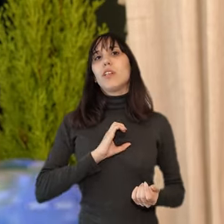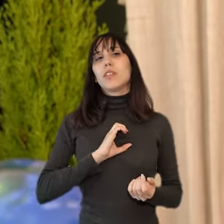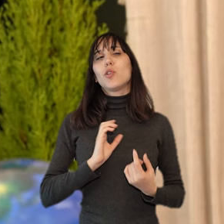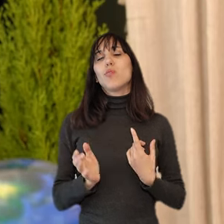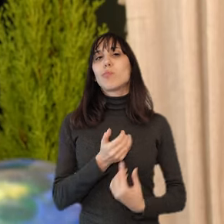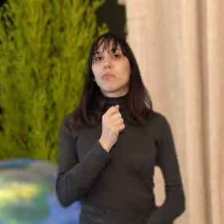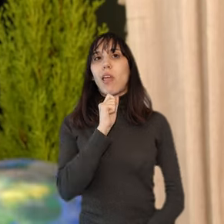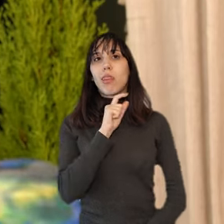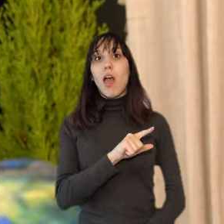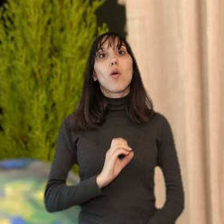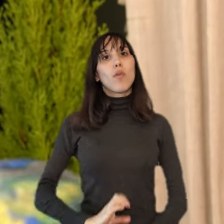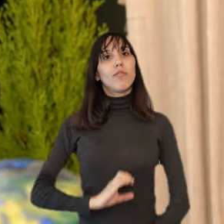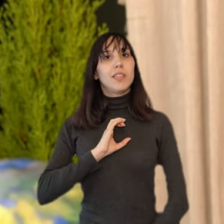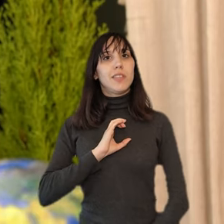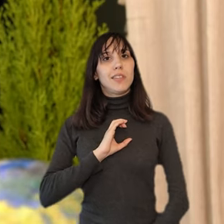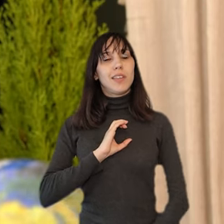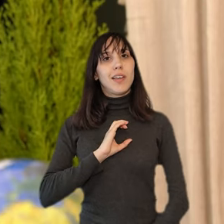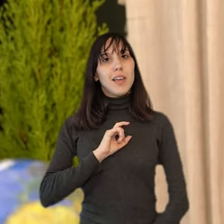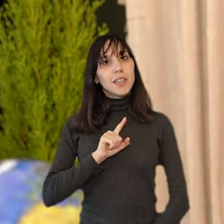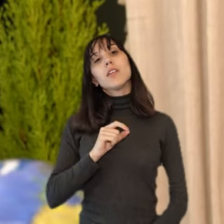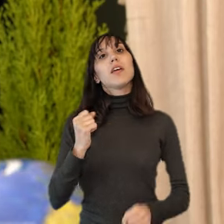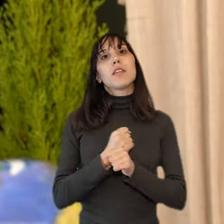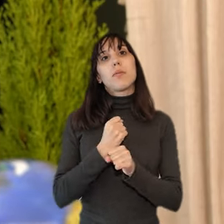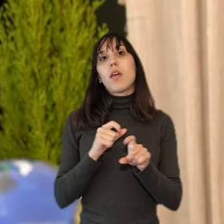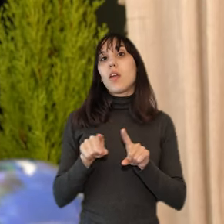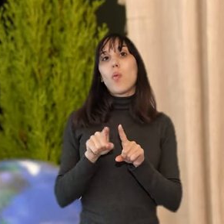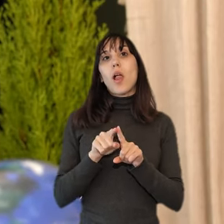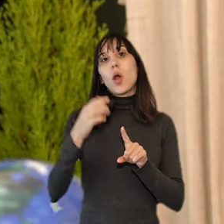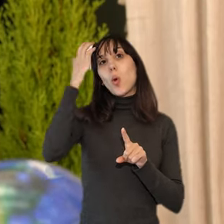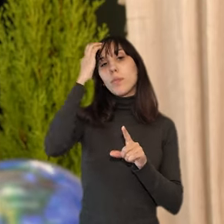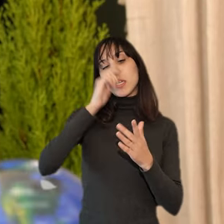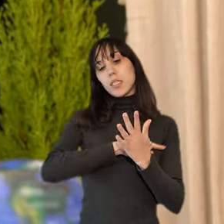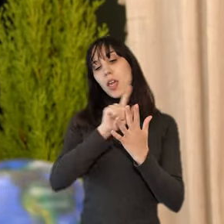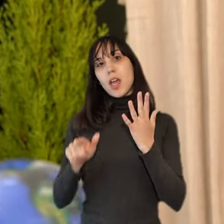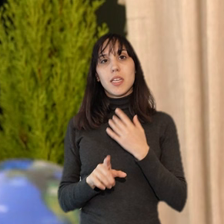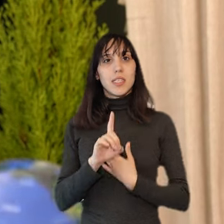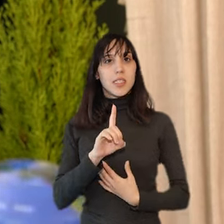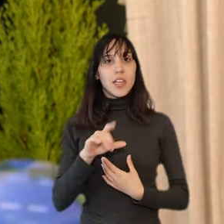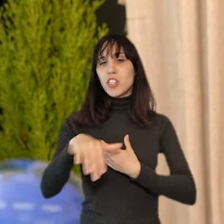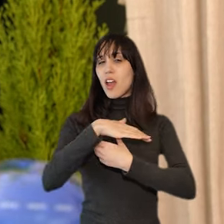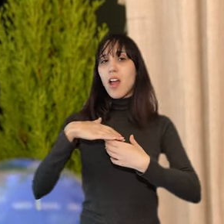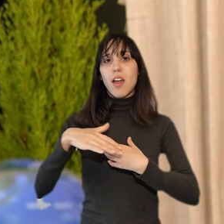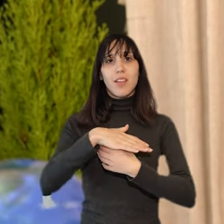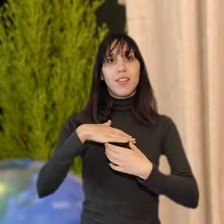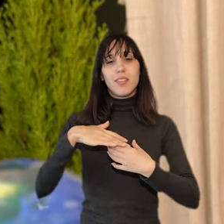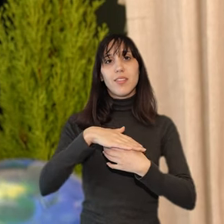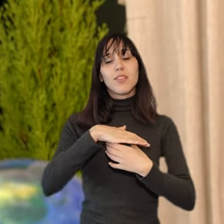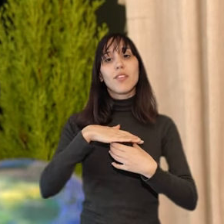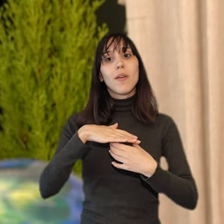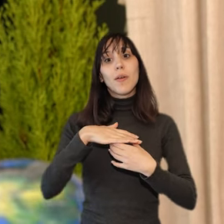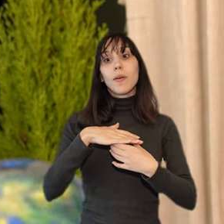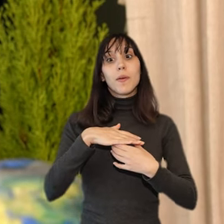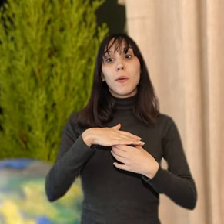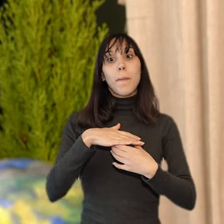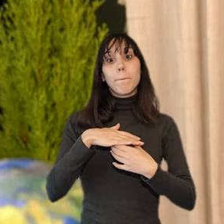né a a confiança é trabalhada eh assim como outra competência nós são áreas h não é que